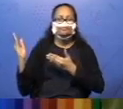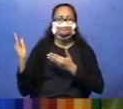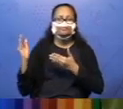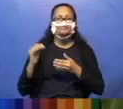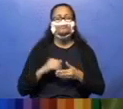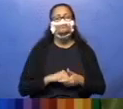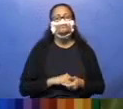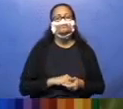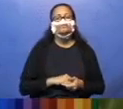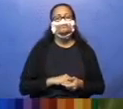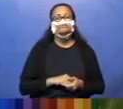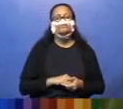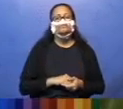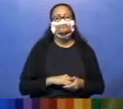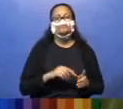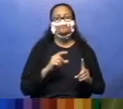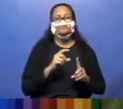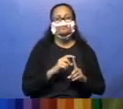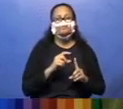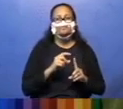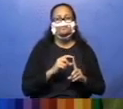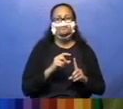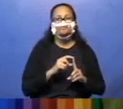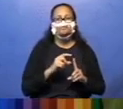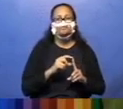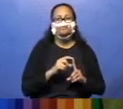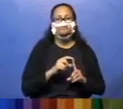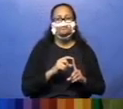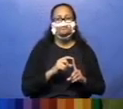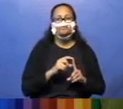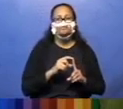palavra, o V-O-R-A,